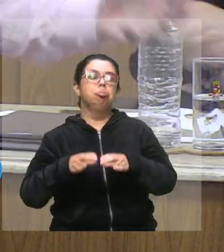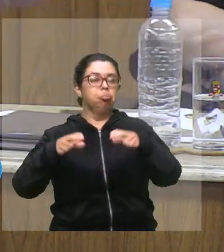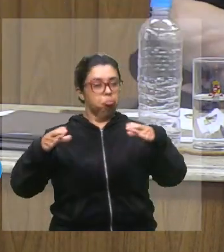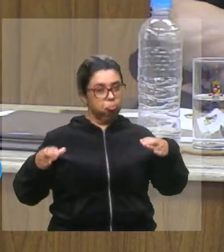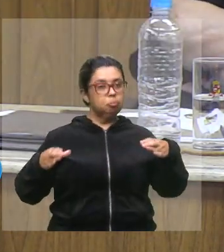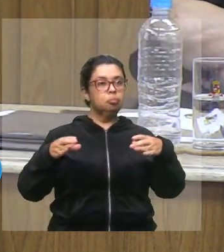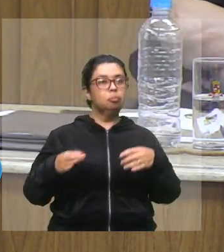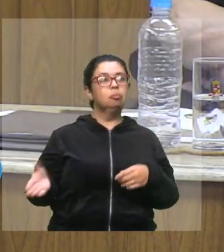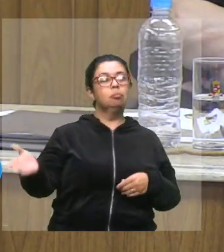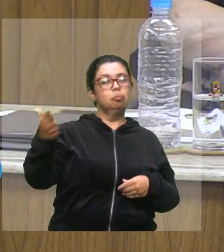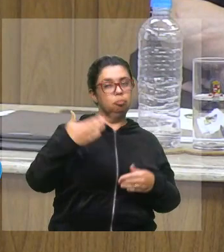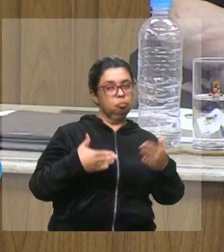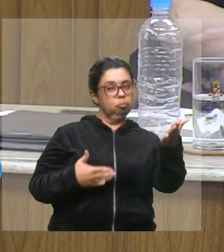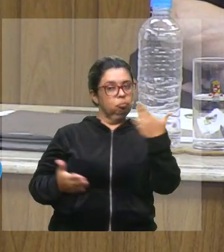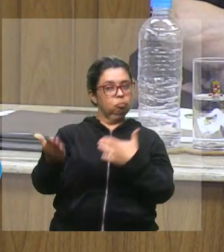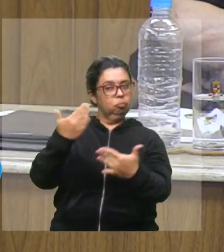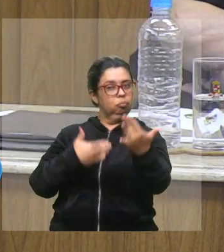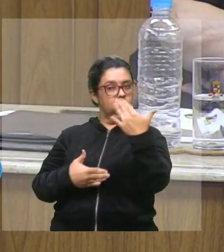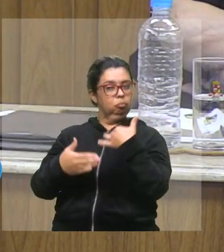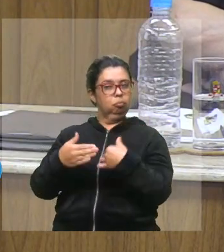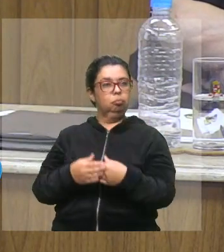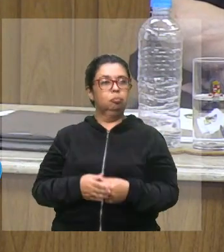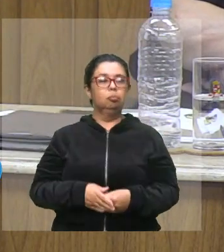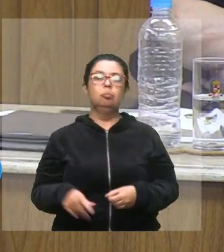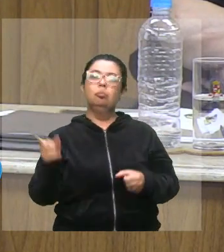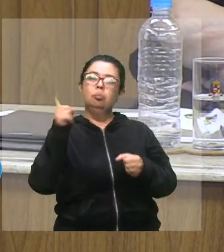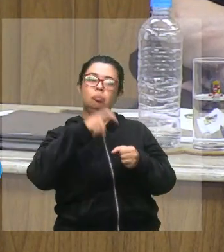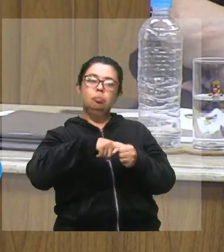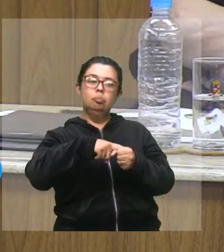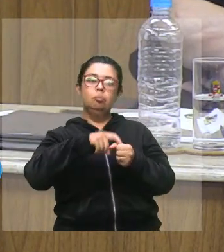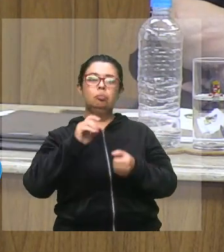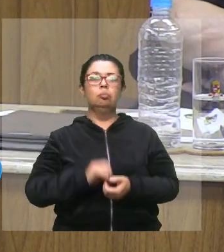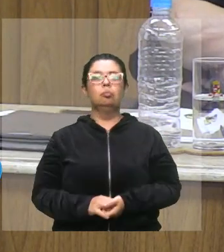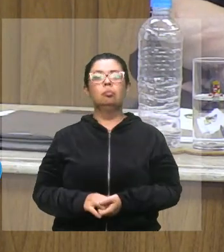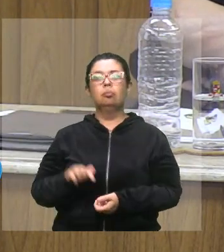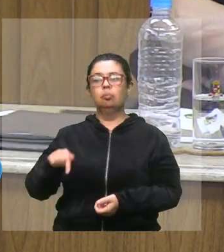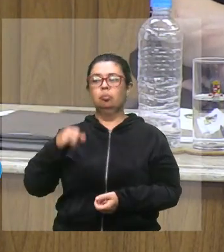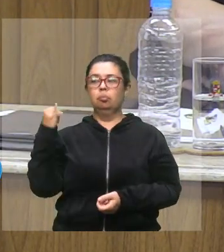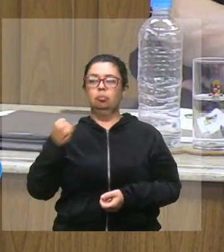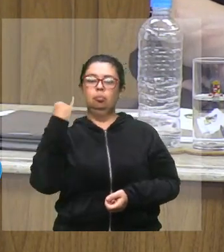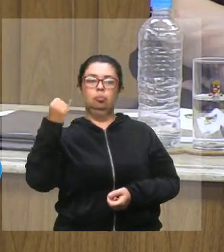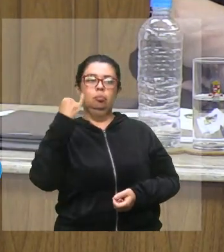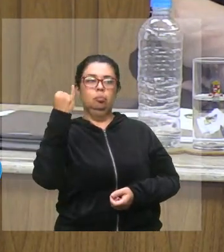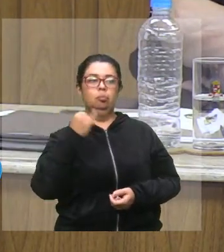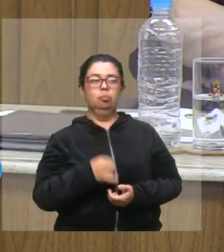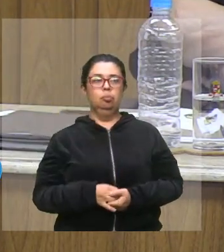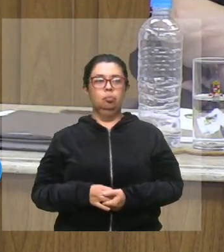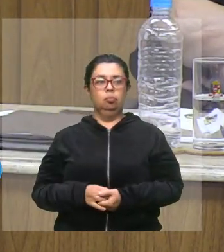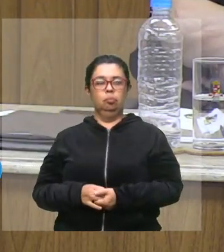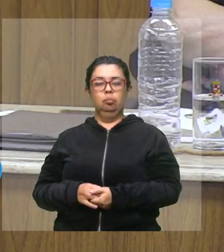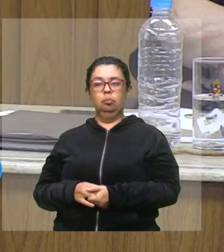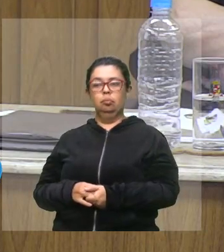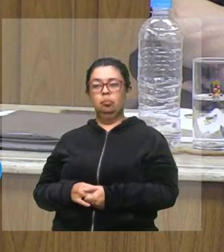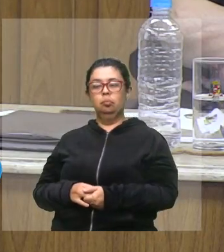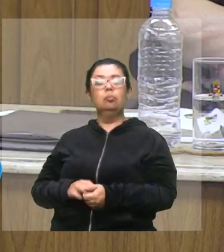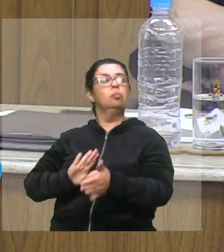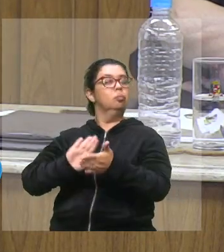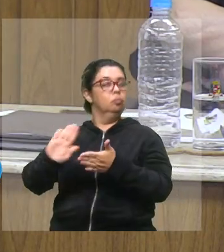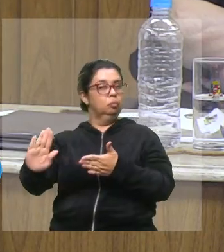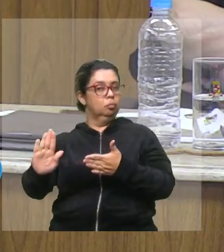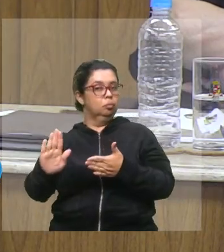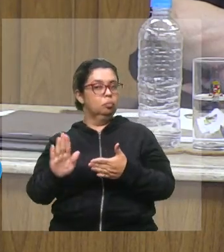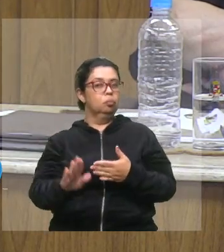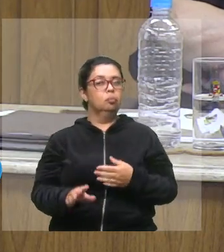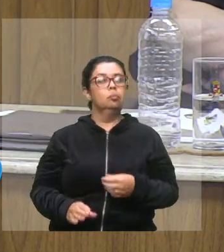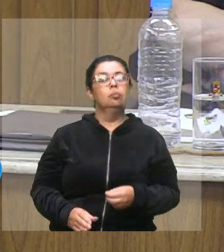ampliou, trazendo outros parceiros. Acho que isso é muito importante, porque você sai de dentro da universidade,